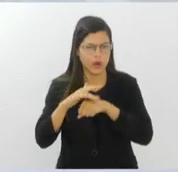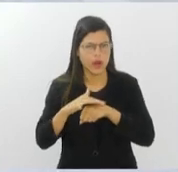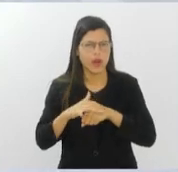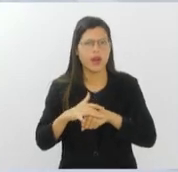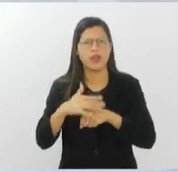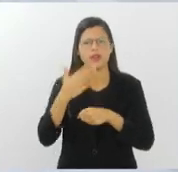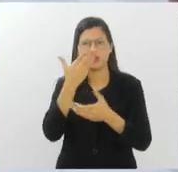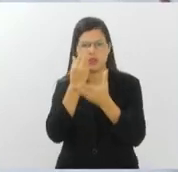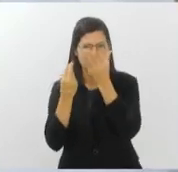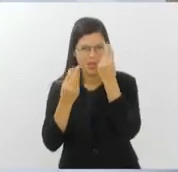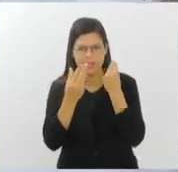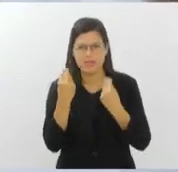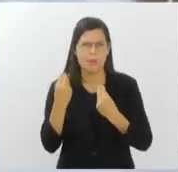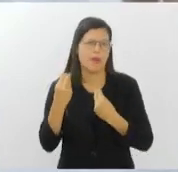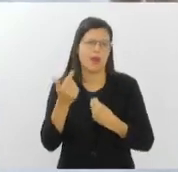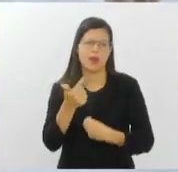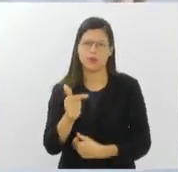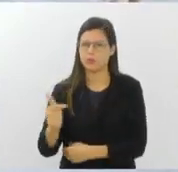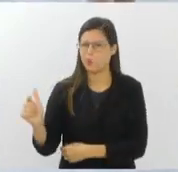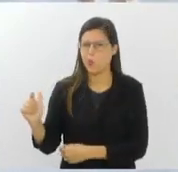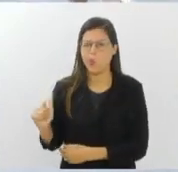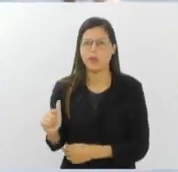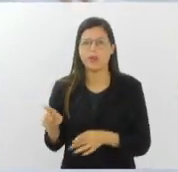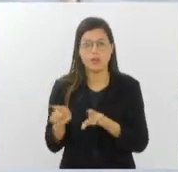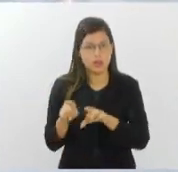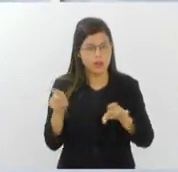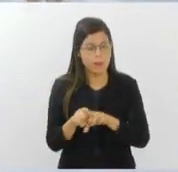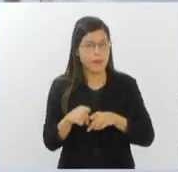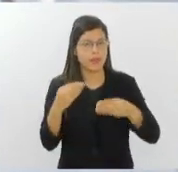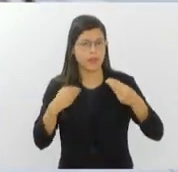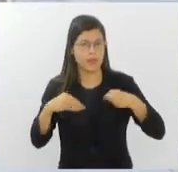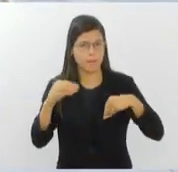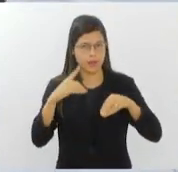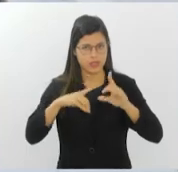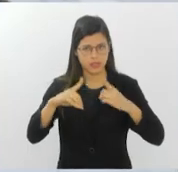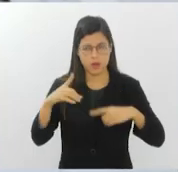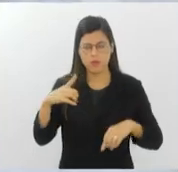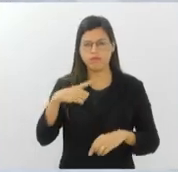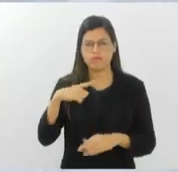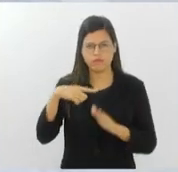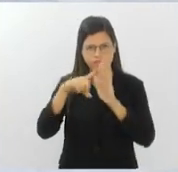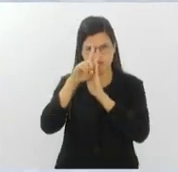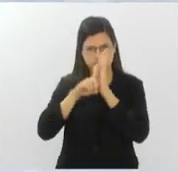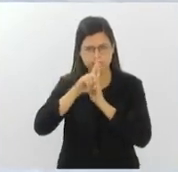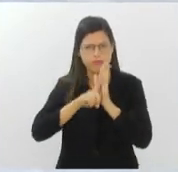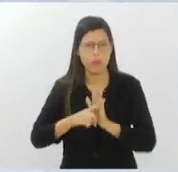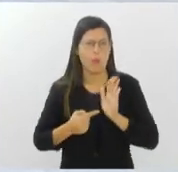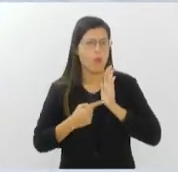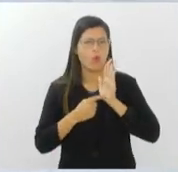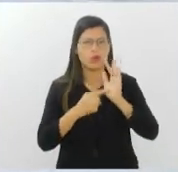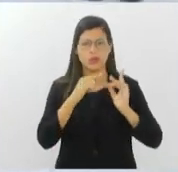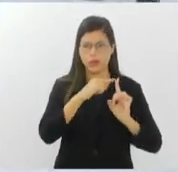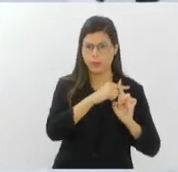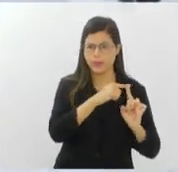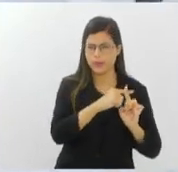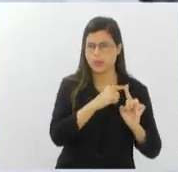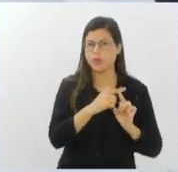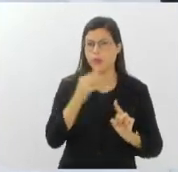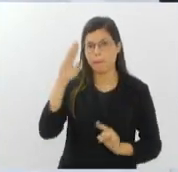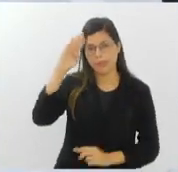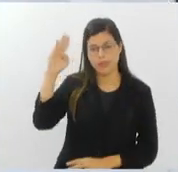como Alzheimer, Parkinson, até para depressão também, tem estudos já mostrando benefício, principalmente nas